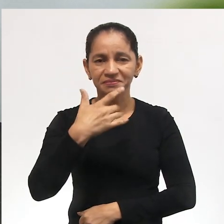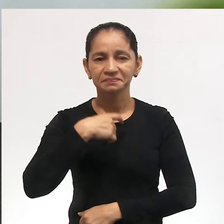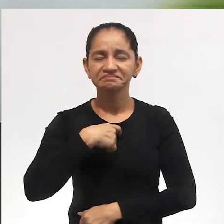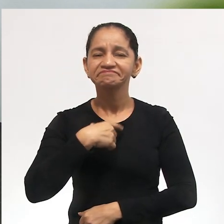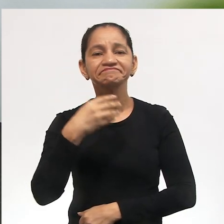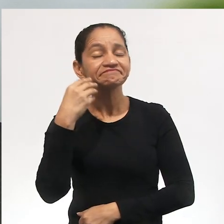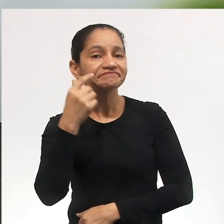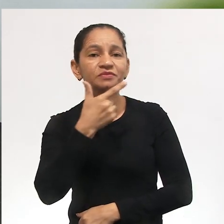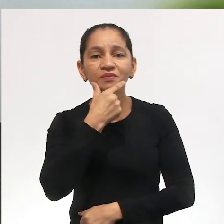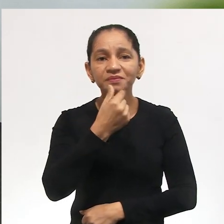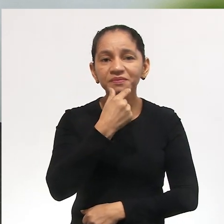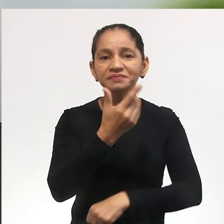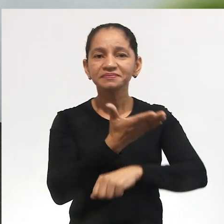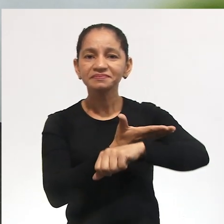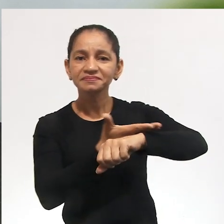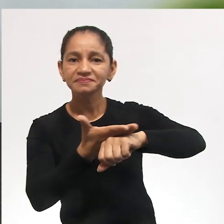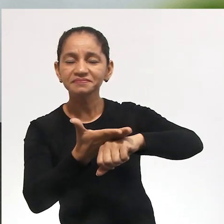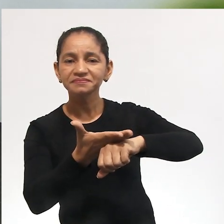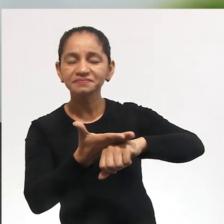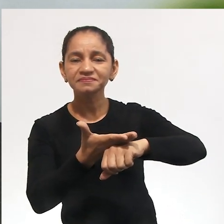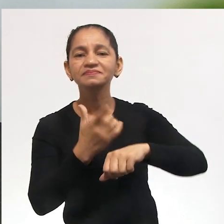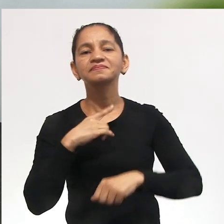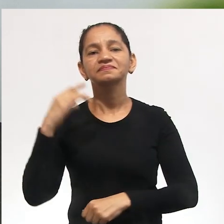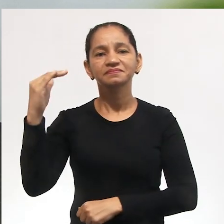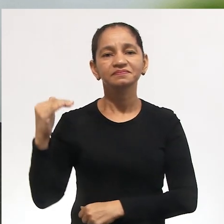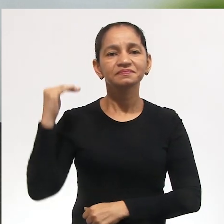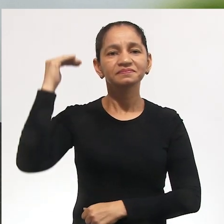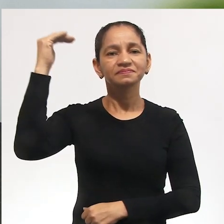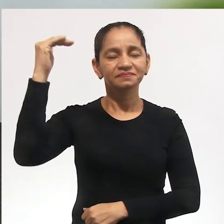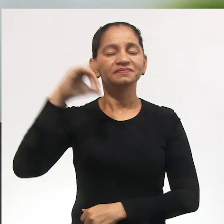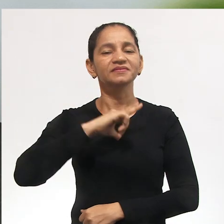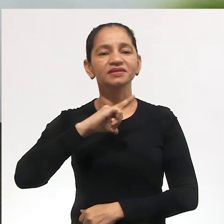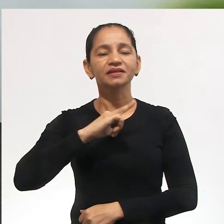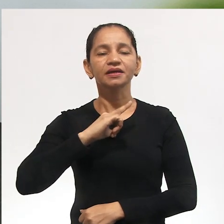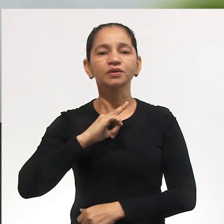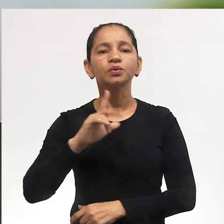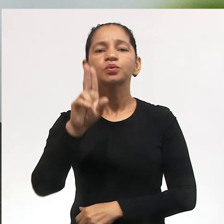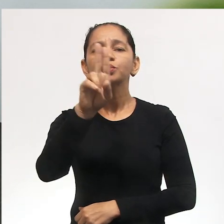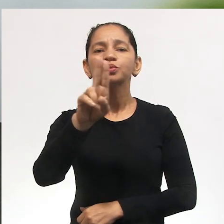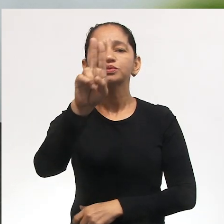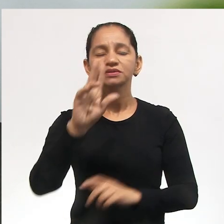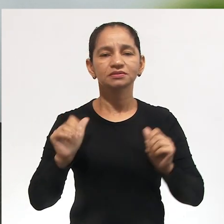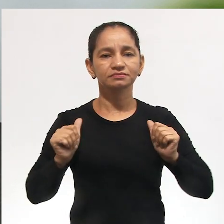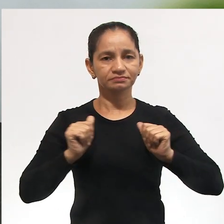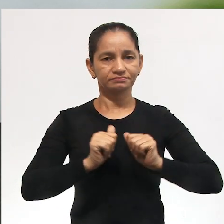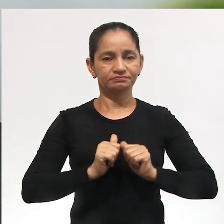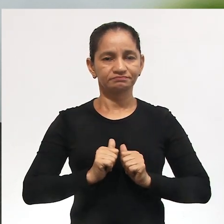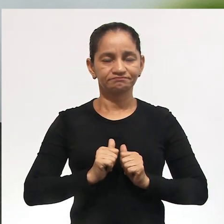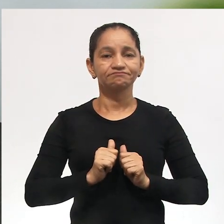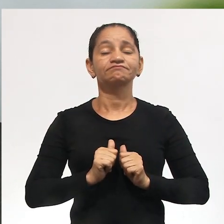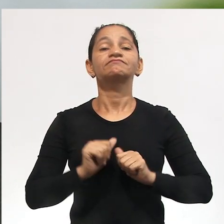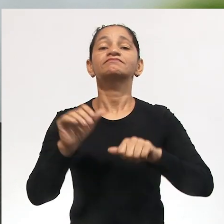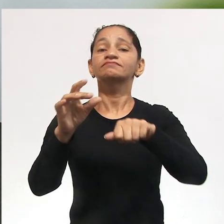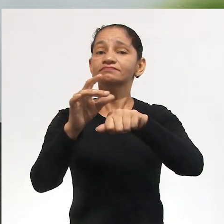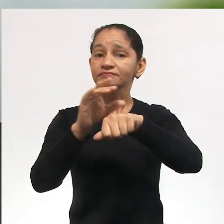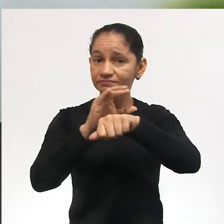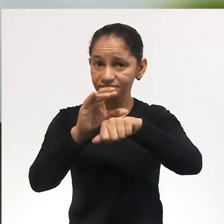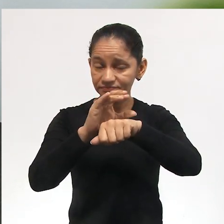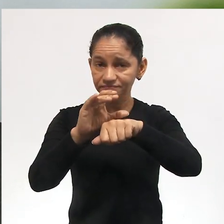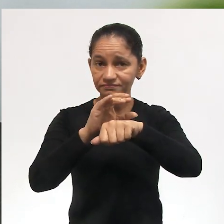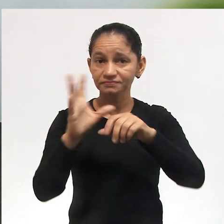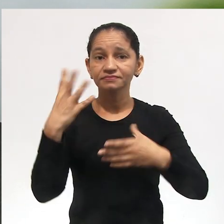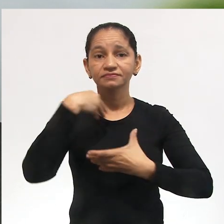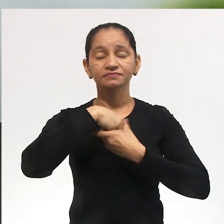um homem branco, estatura mediana, estou trajando um blazer cinza, camisa